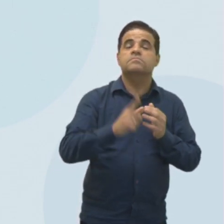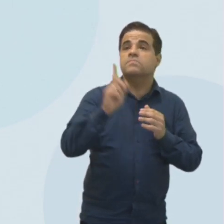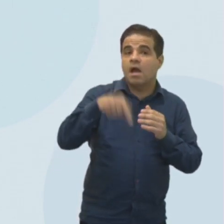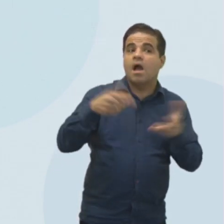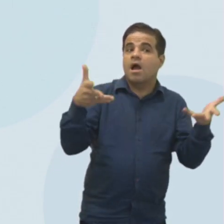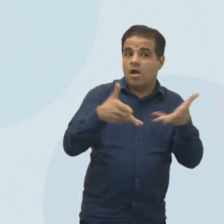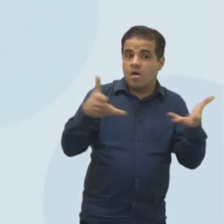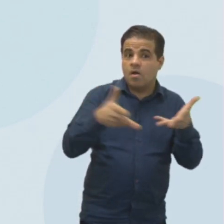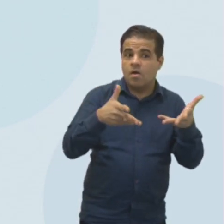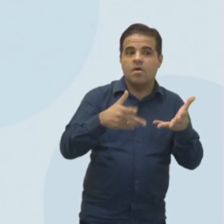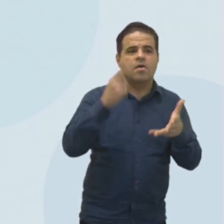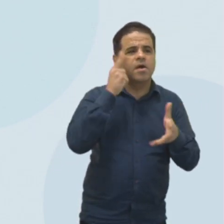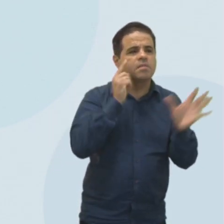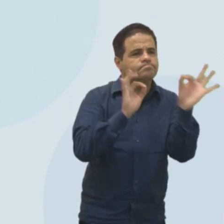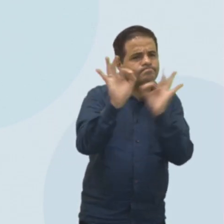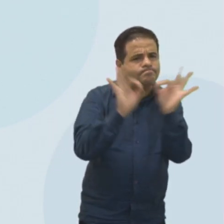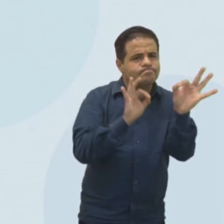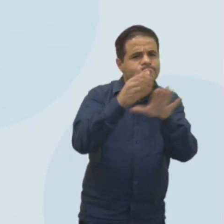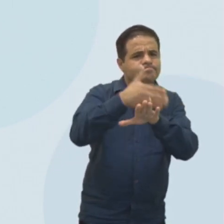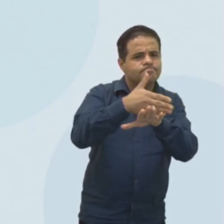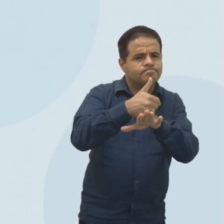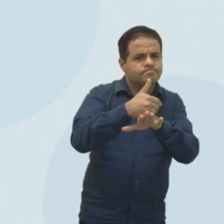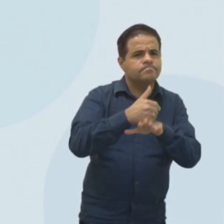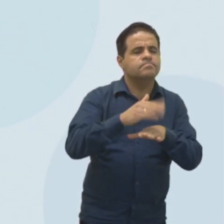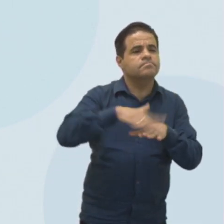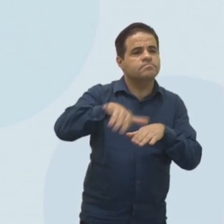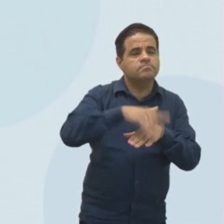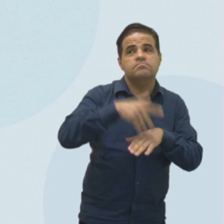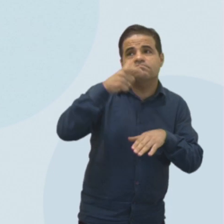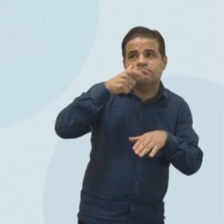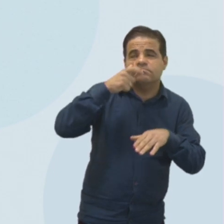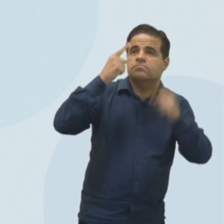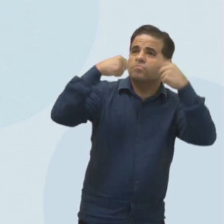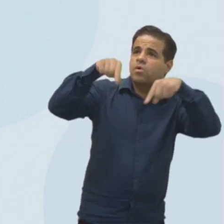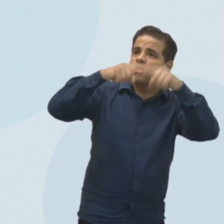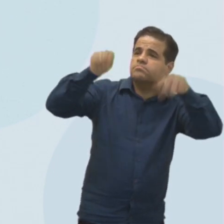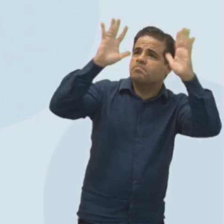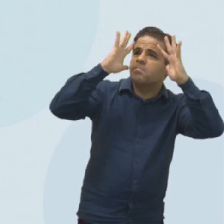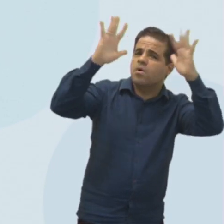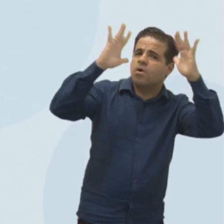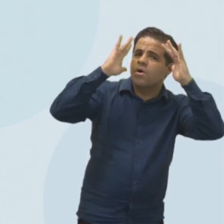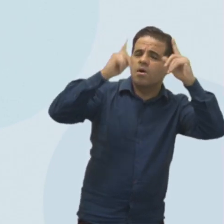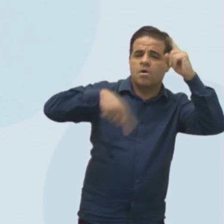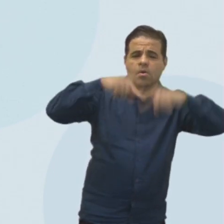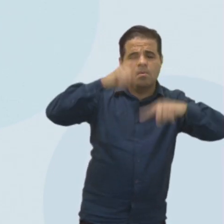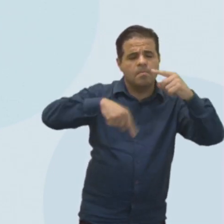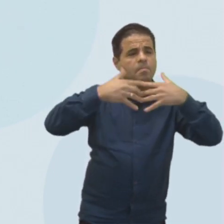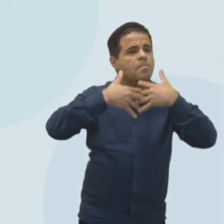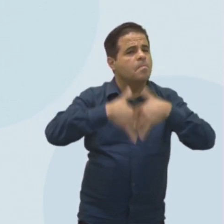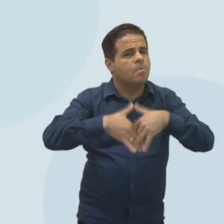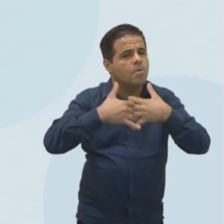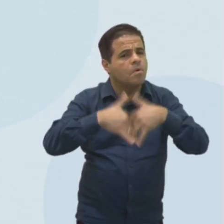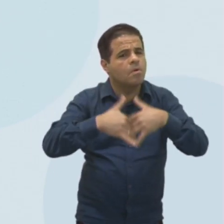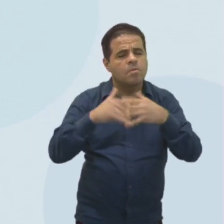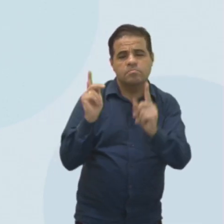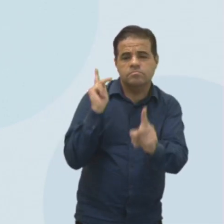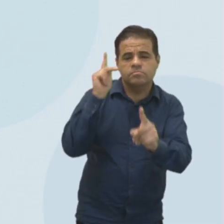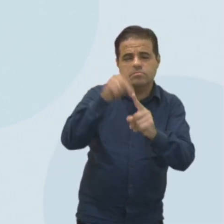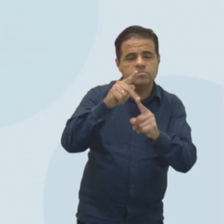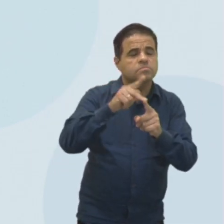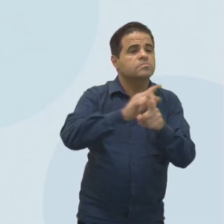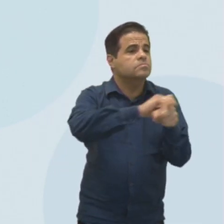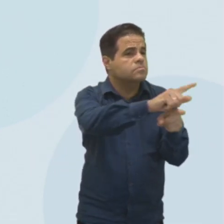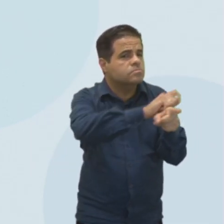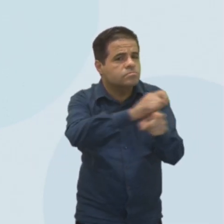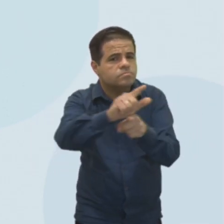Agora, a pré-produção. Pré-produção, devemos pensar nos equipamentos, nos personagens, nas